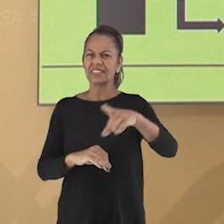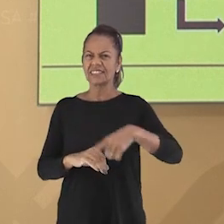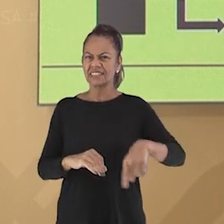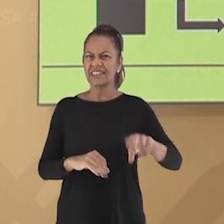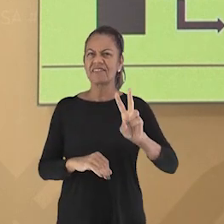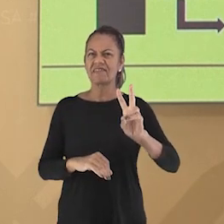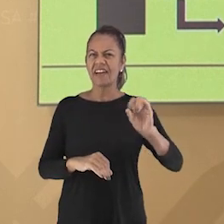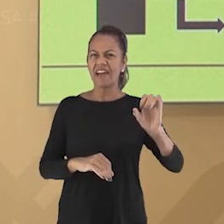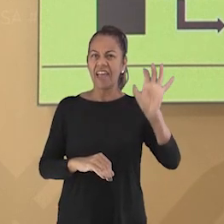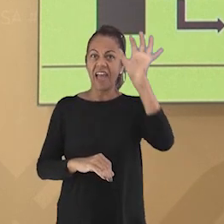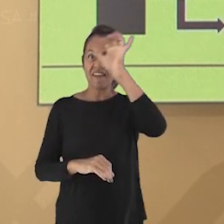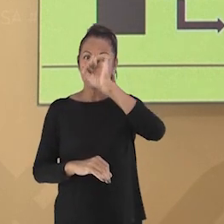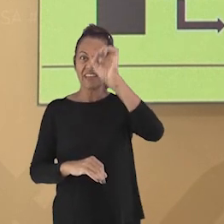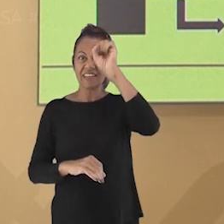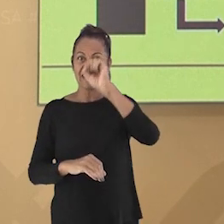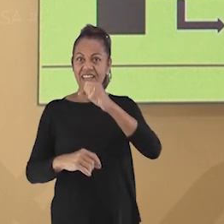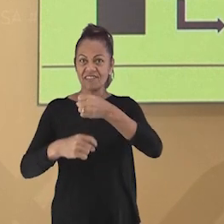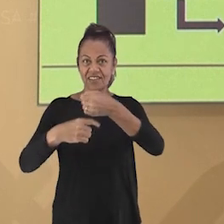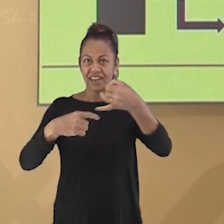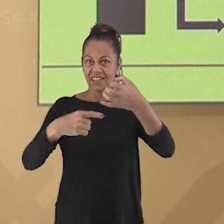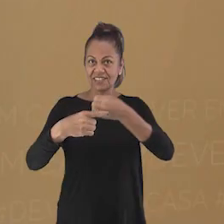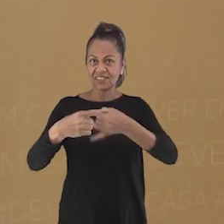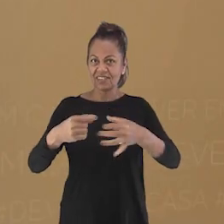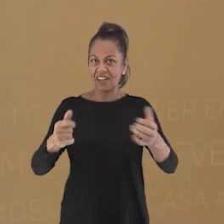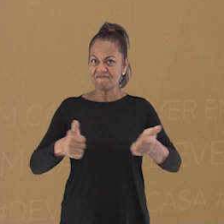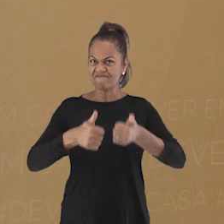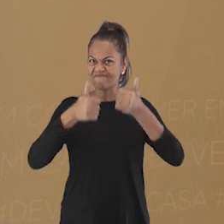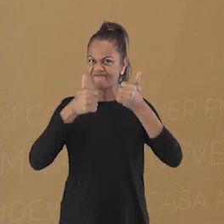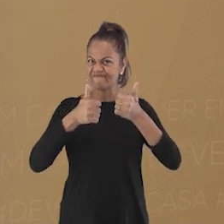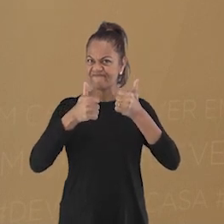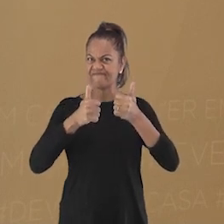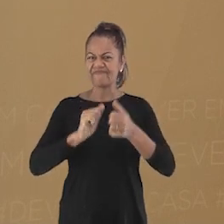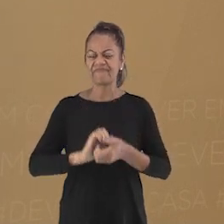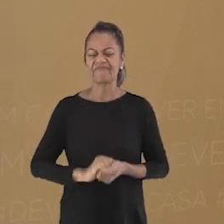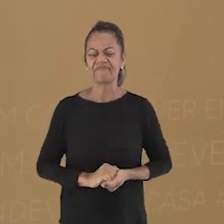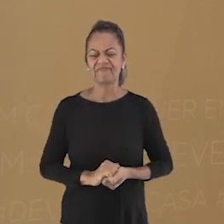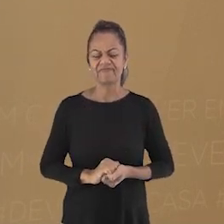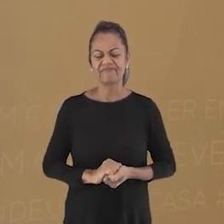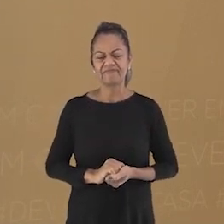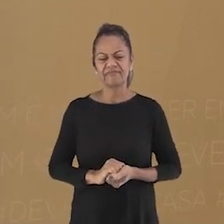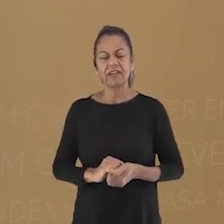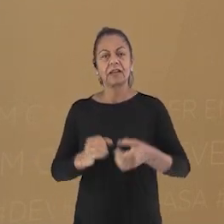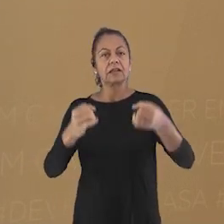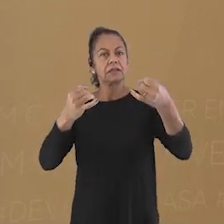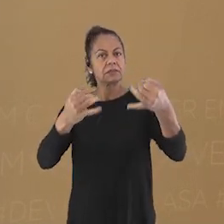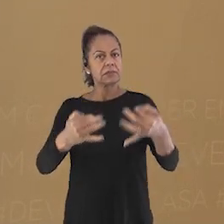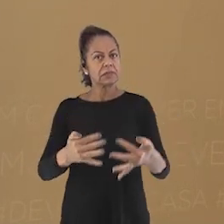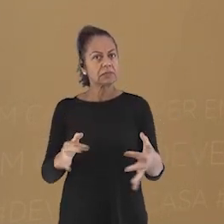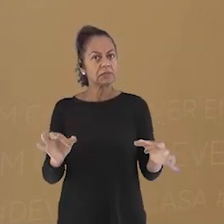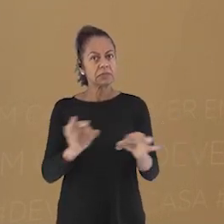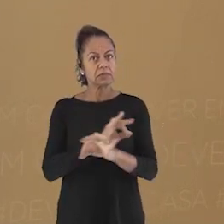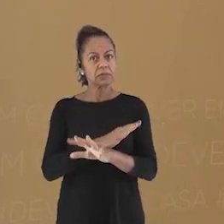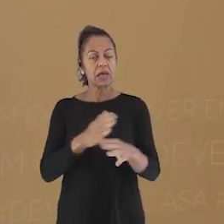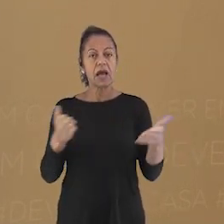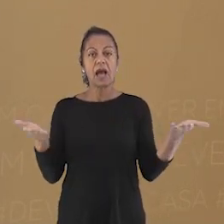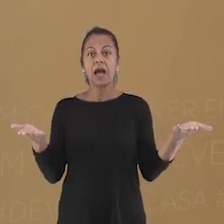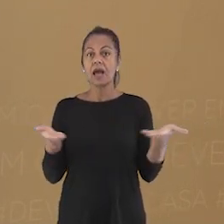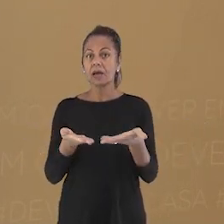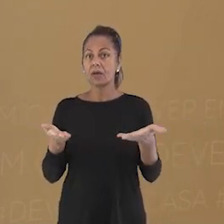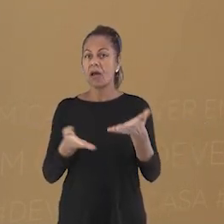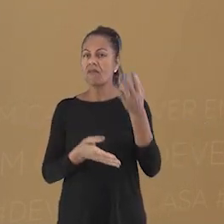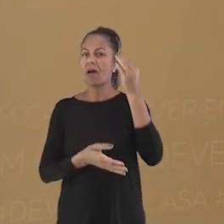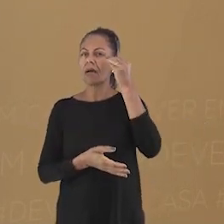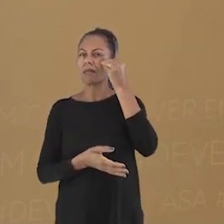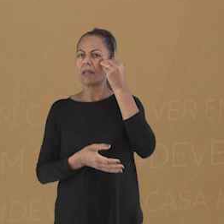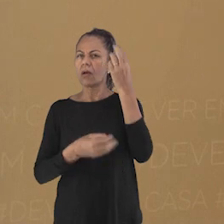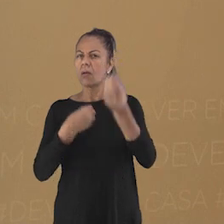fera em frações. Mas vamos continuar. Bem, explicações feitas, agora é hora de testar os nossos